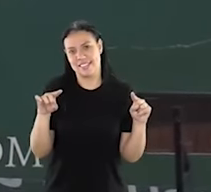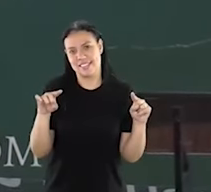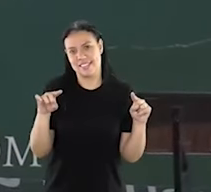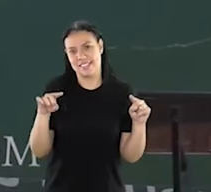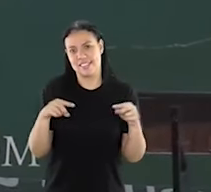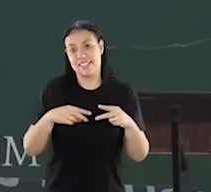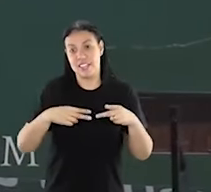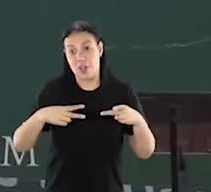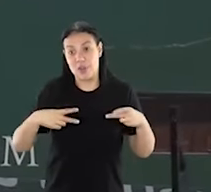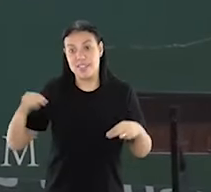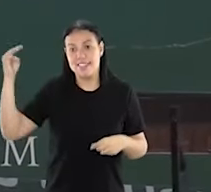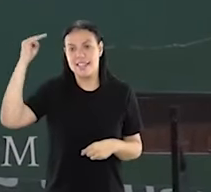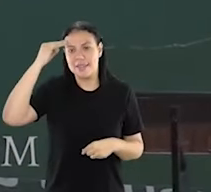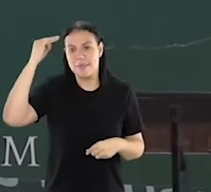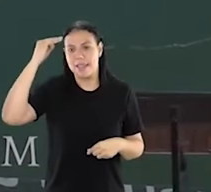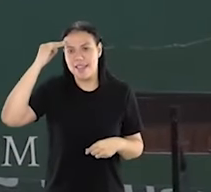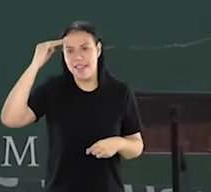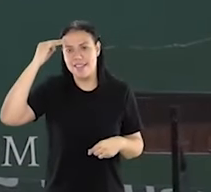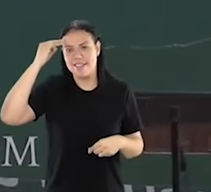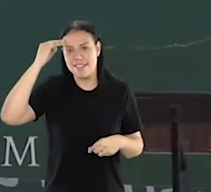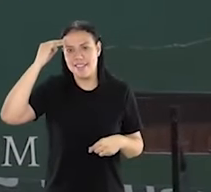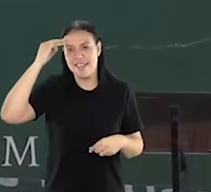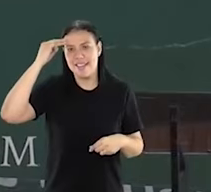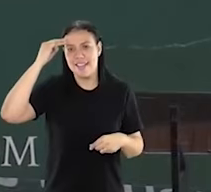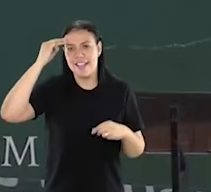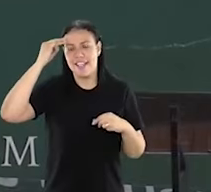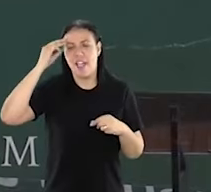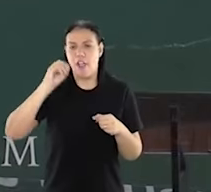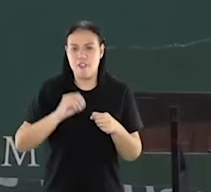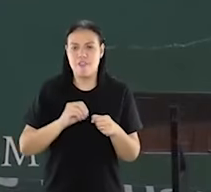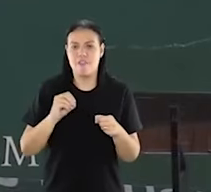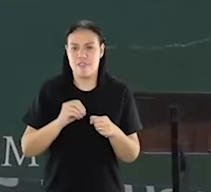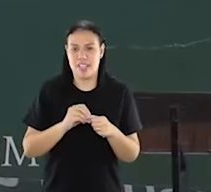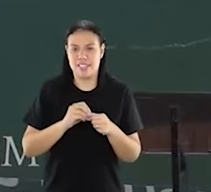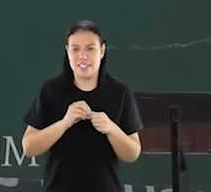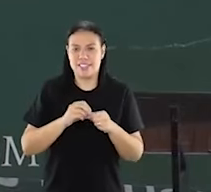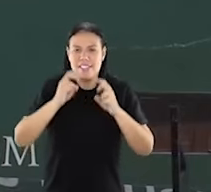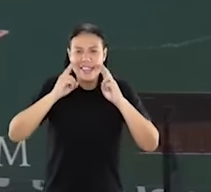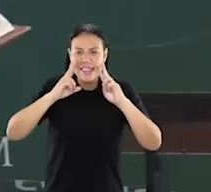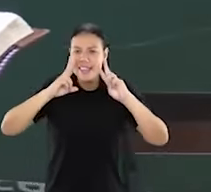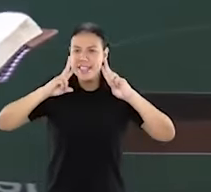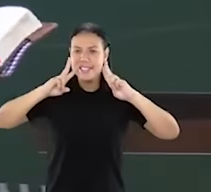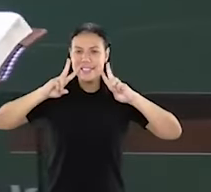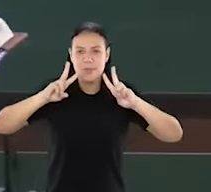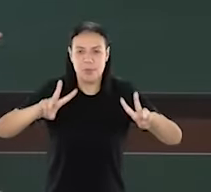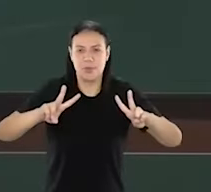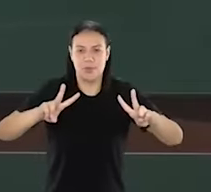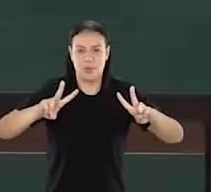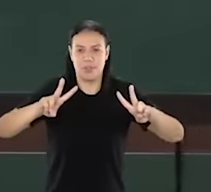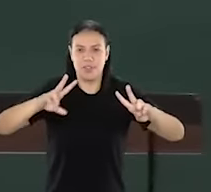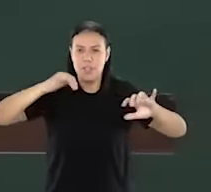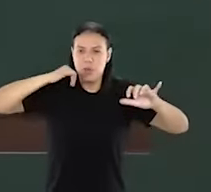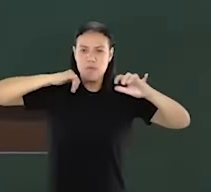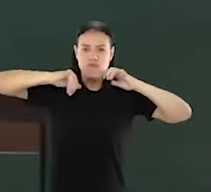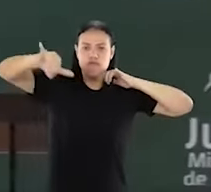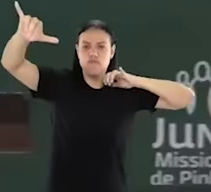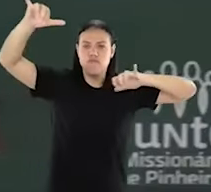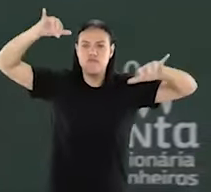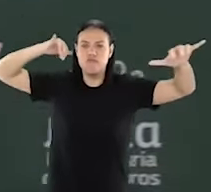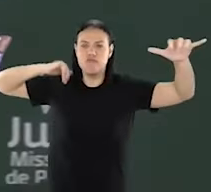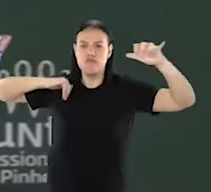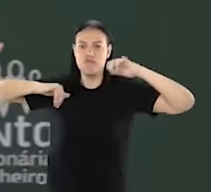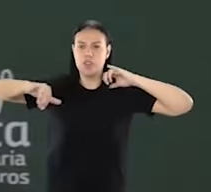reverberou, o pico dos montes mais altos da história, e ressoa ainda hoje nos ouvidos